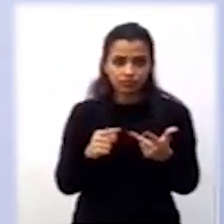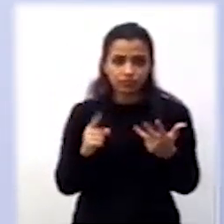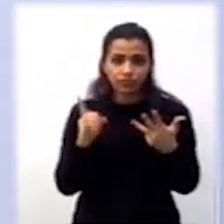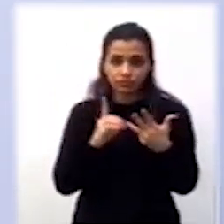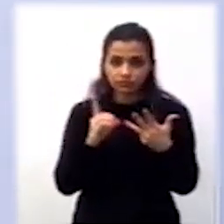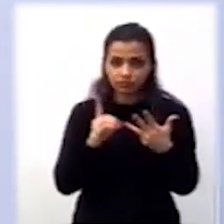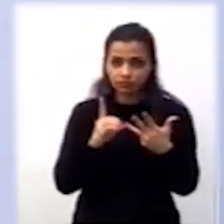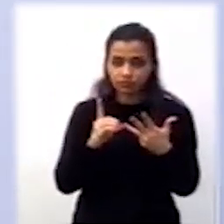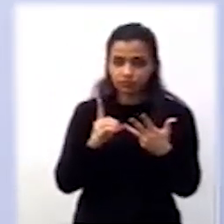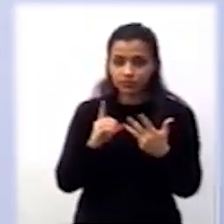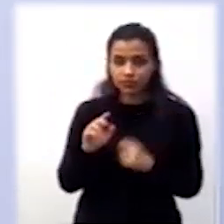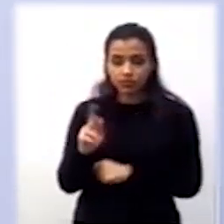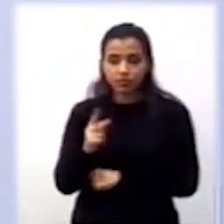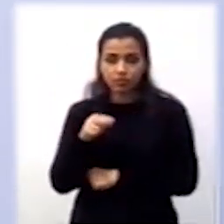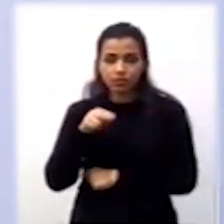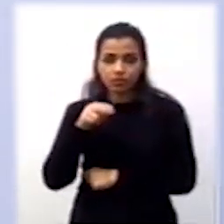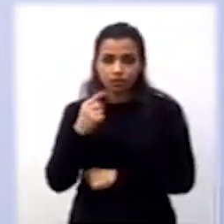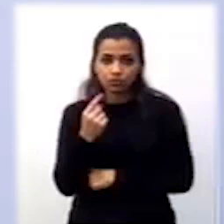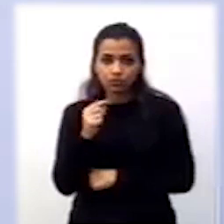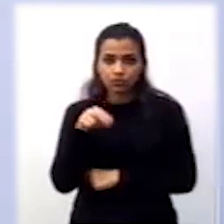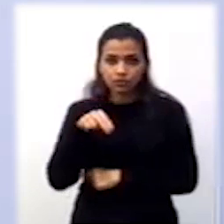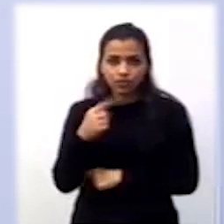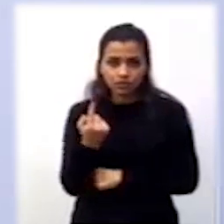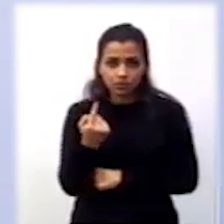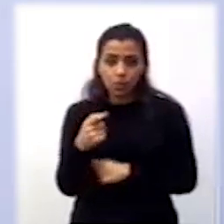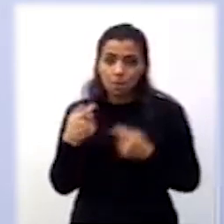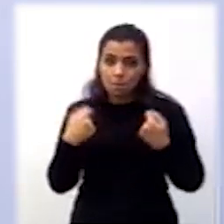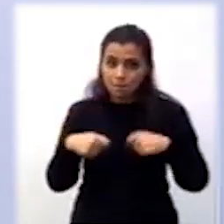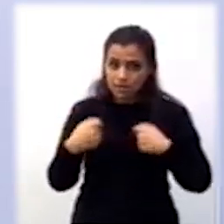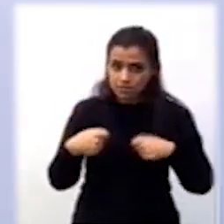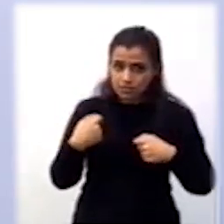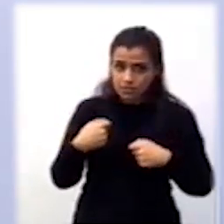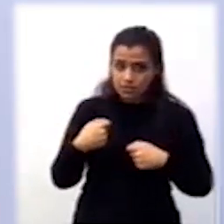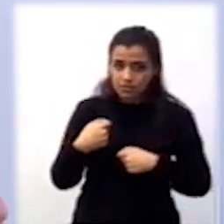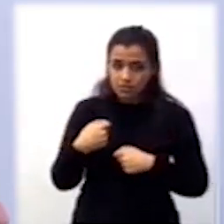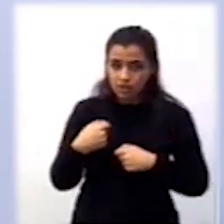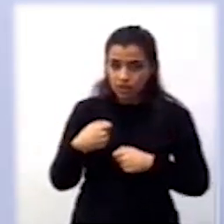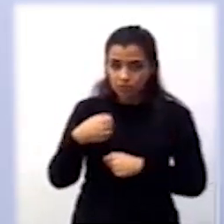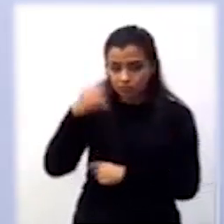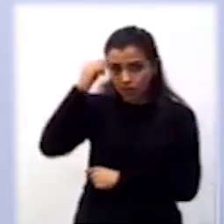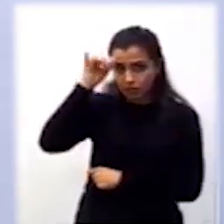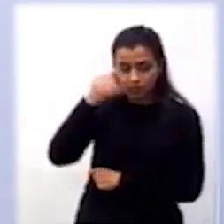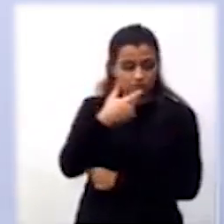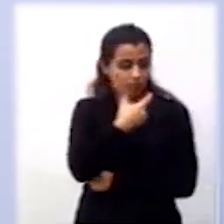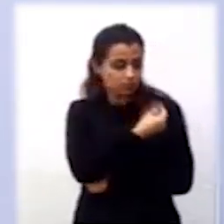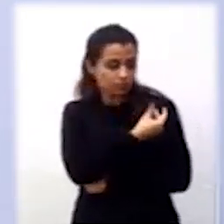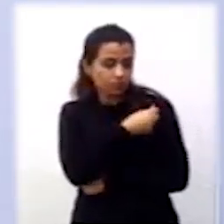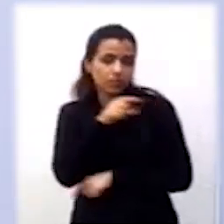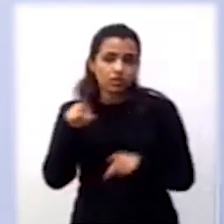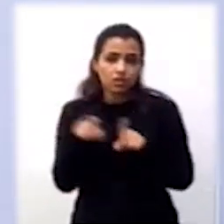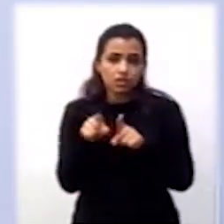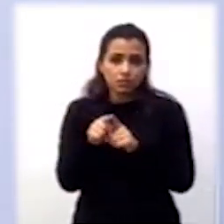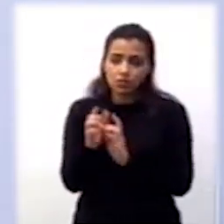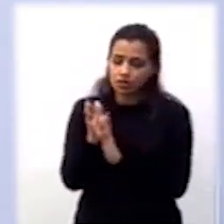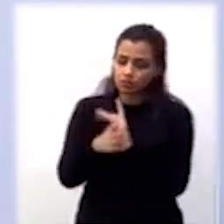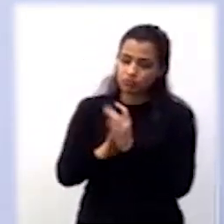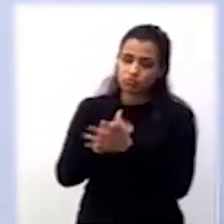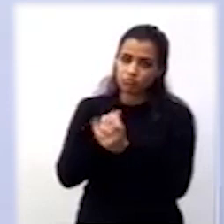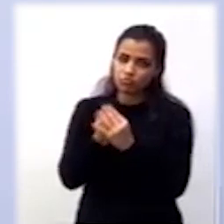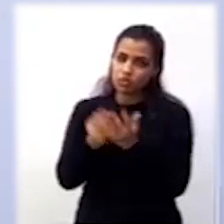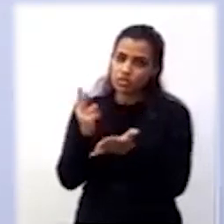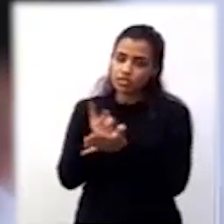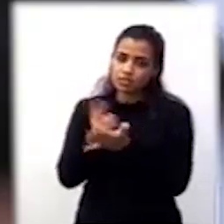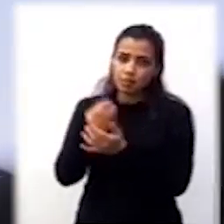vírus, deve ser feita por meio da vacinação. Além disso, lavar as mãos constantemente pode diminuir a